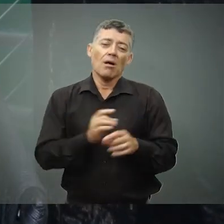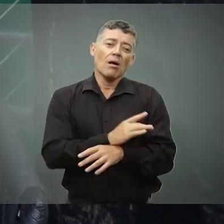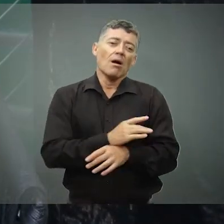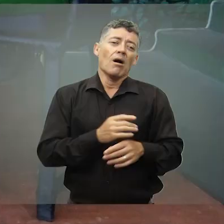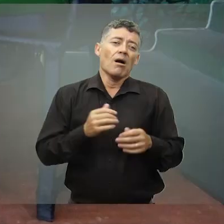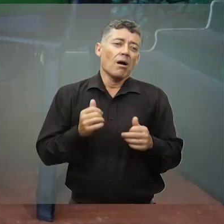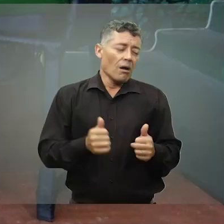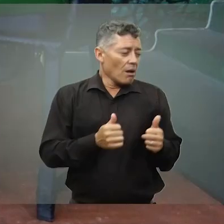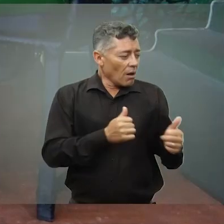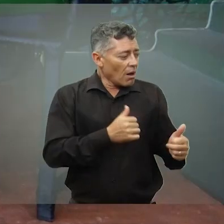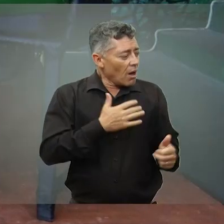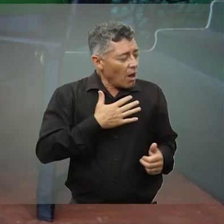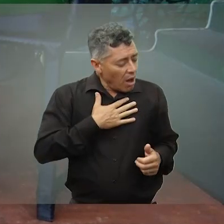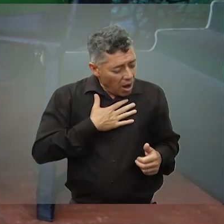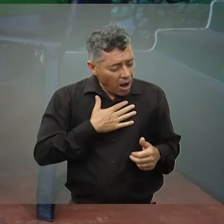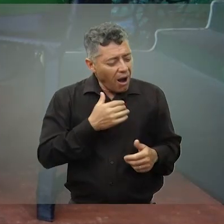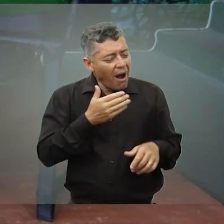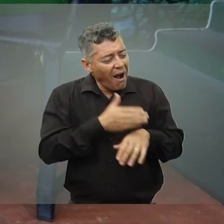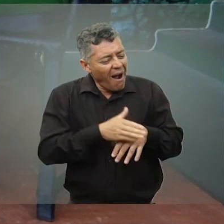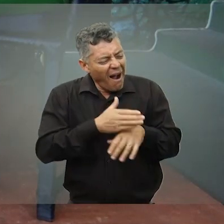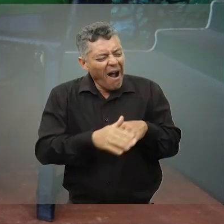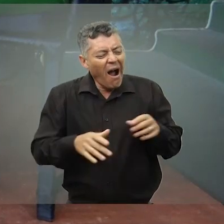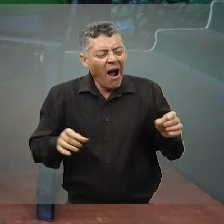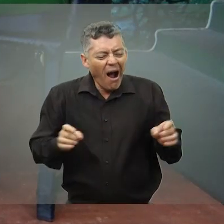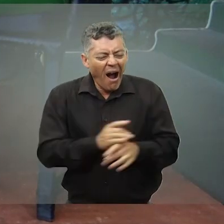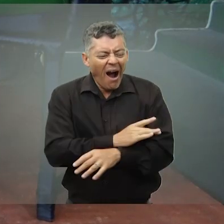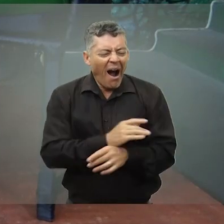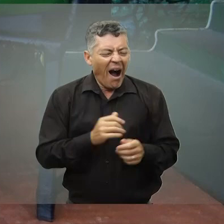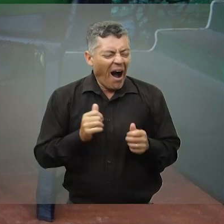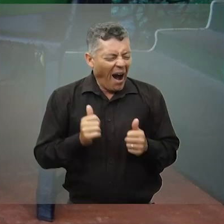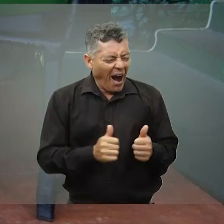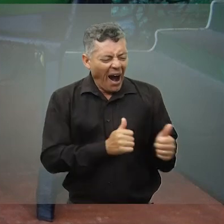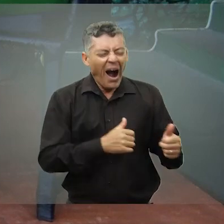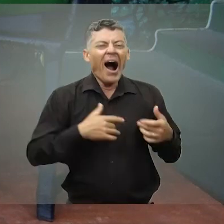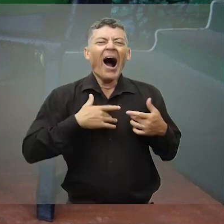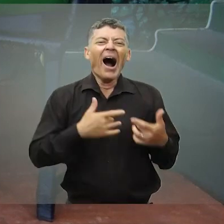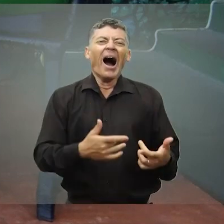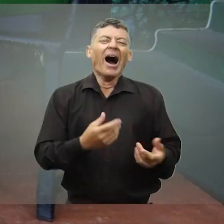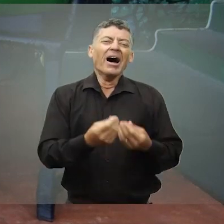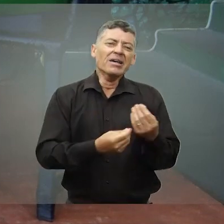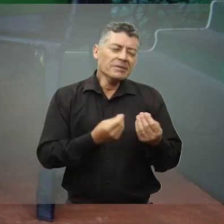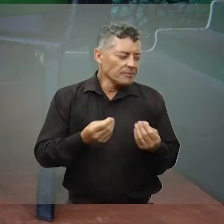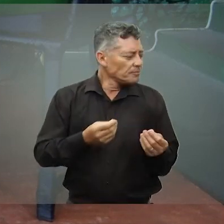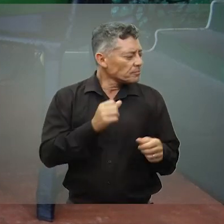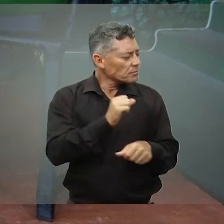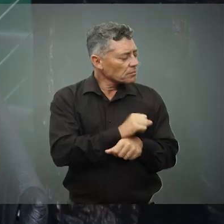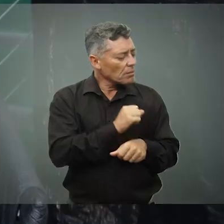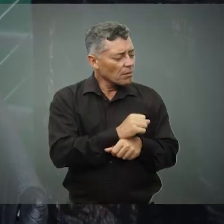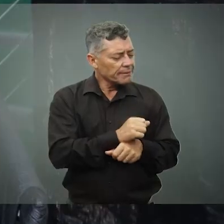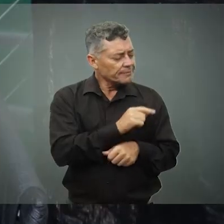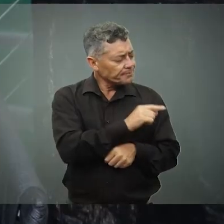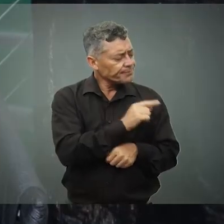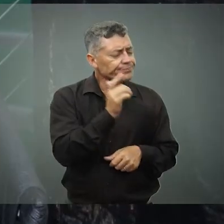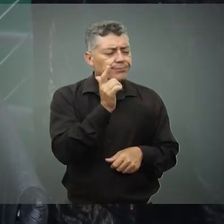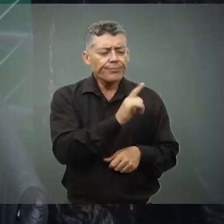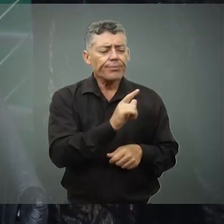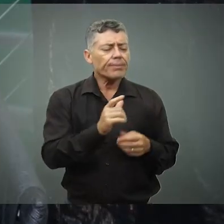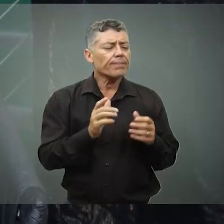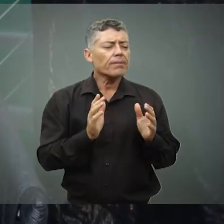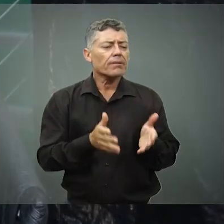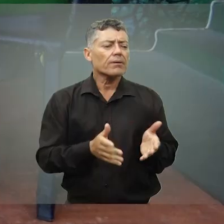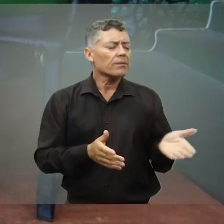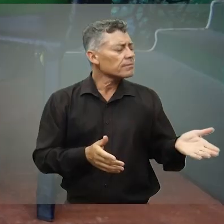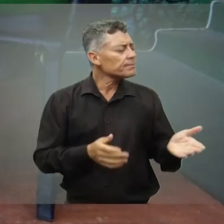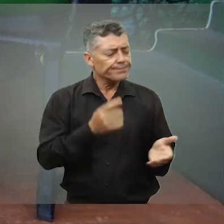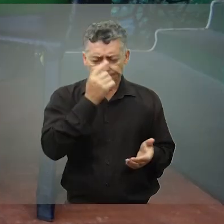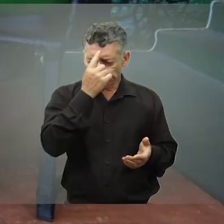esse ano. E se tem já algo preparado também para você até fazer nesse ano 2024, mas claro, se você não puder divulgar. Mas se você já tem algo também, como é que